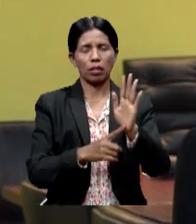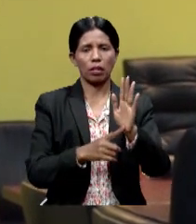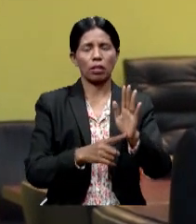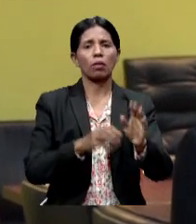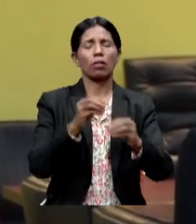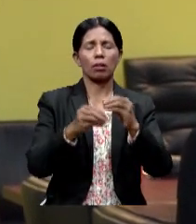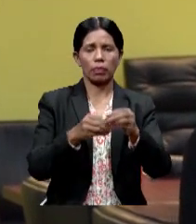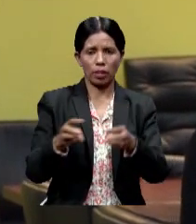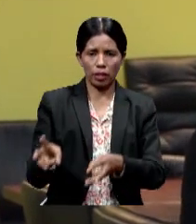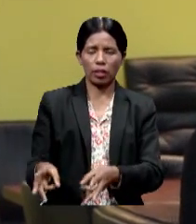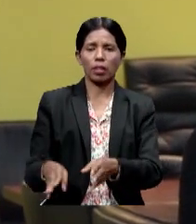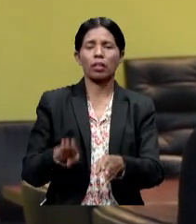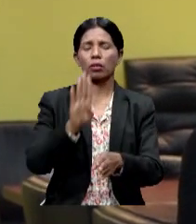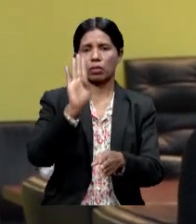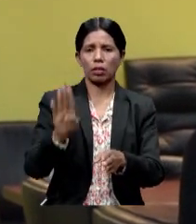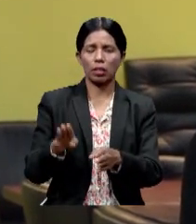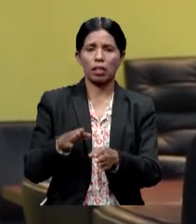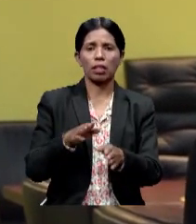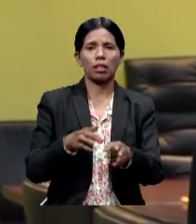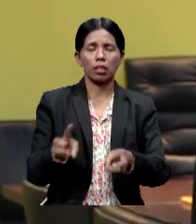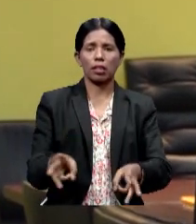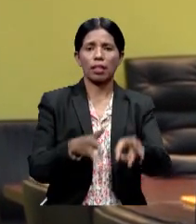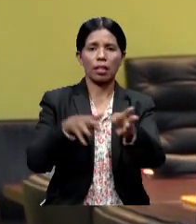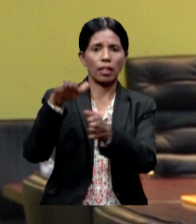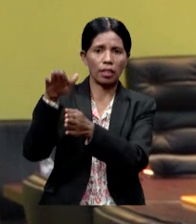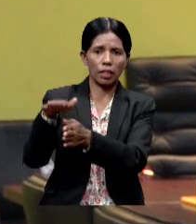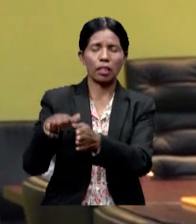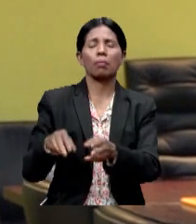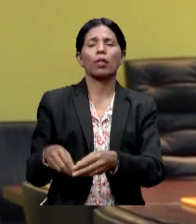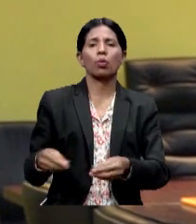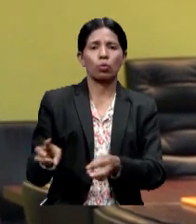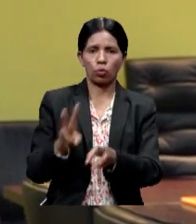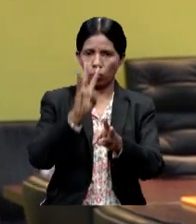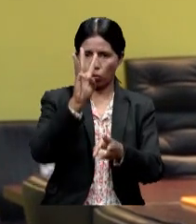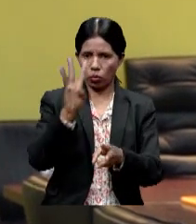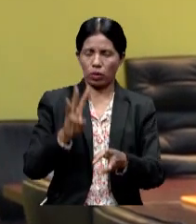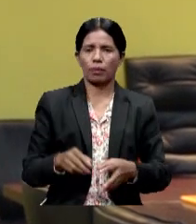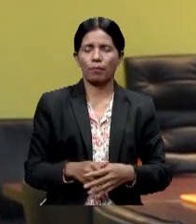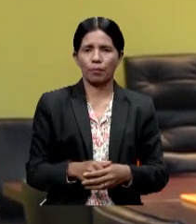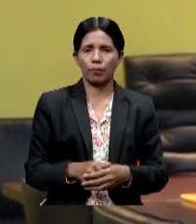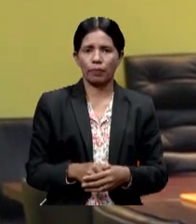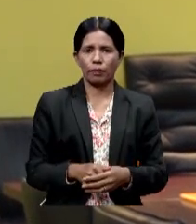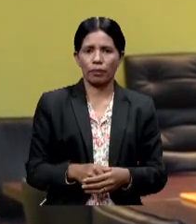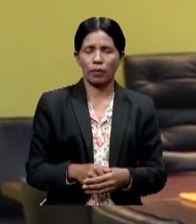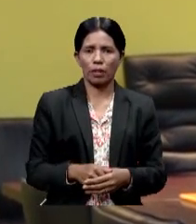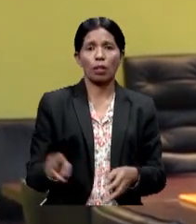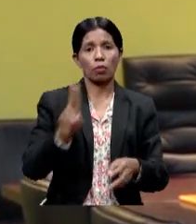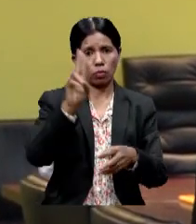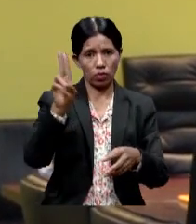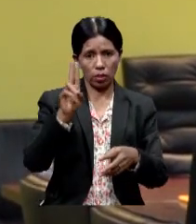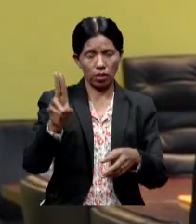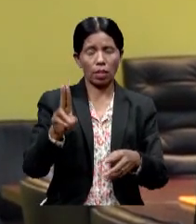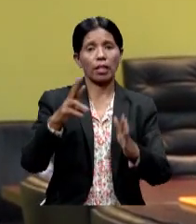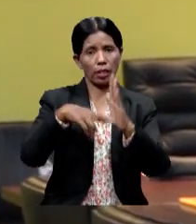ne para usa. E ba oi, misi hare para regulamento sernebe mak iha